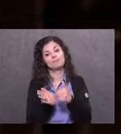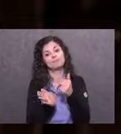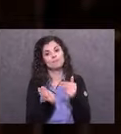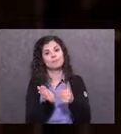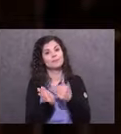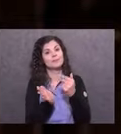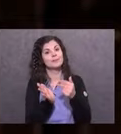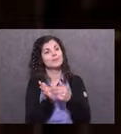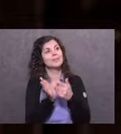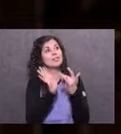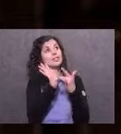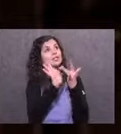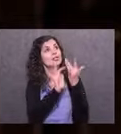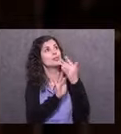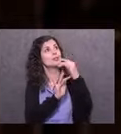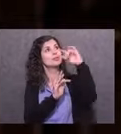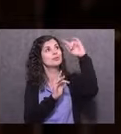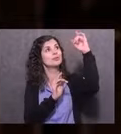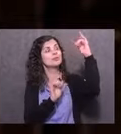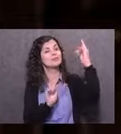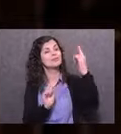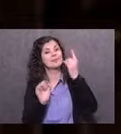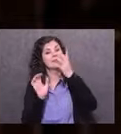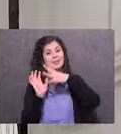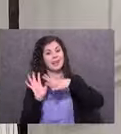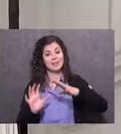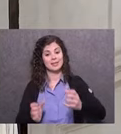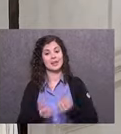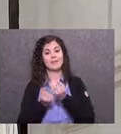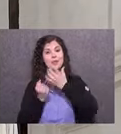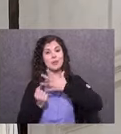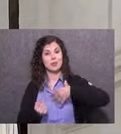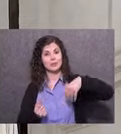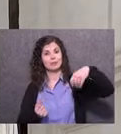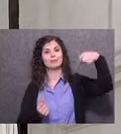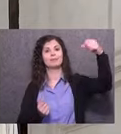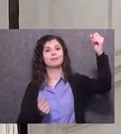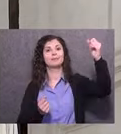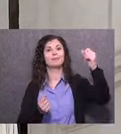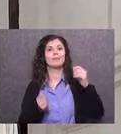Jesus Cristo, nosso Salvador.